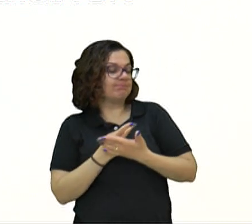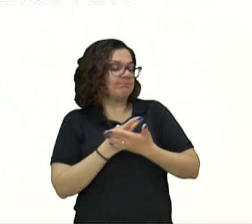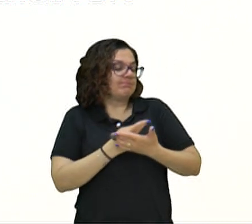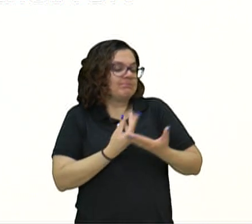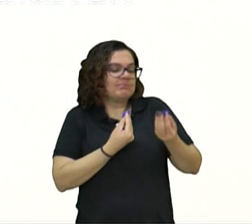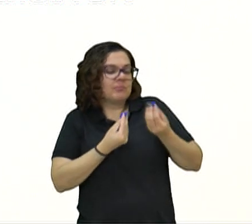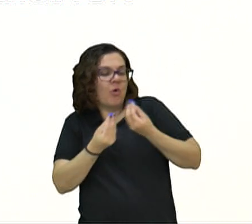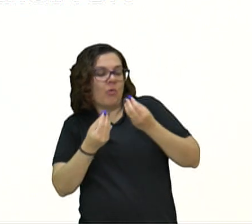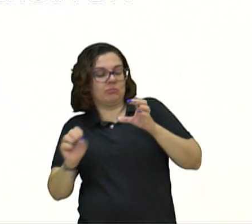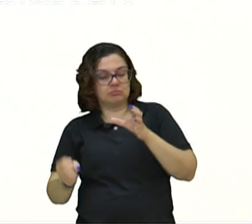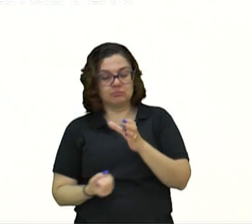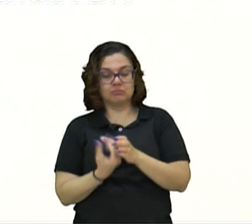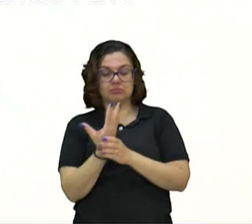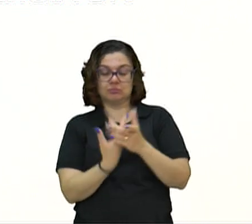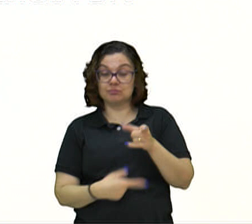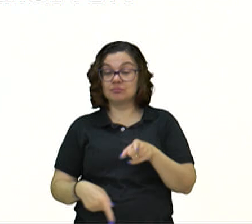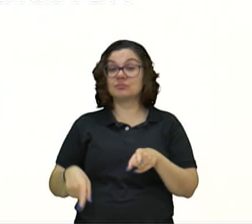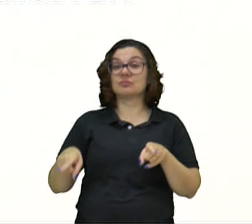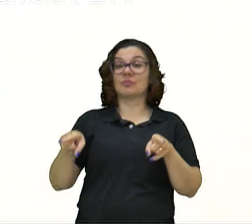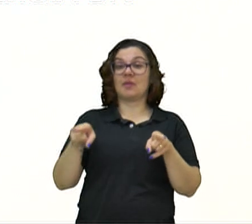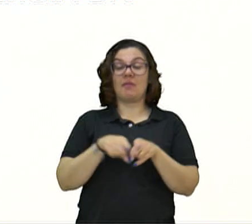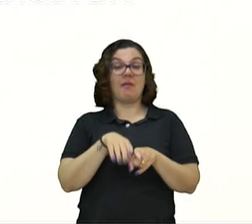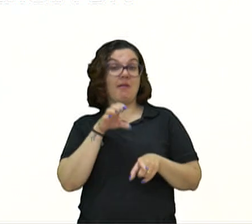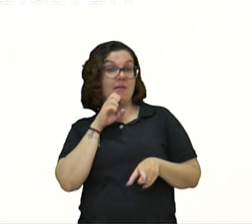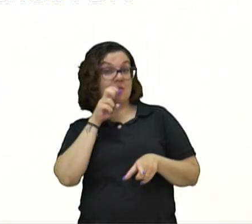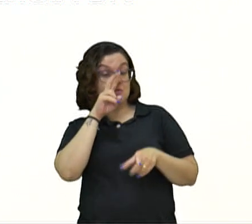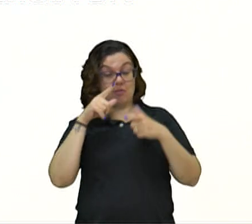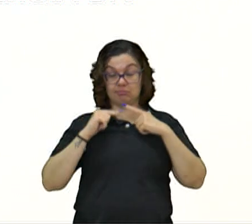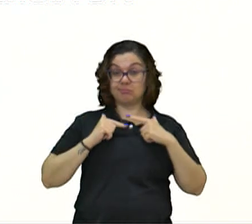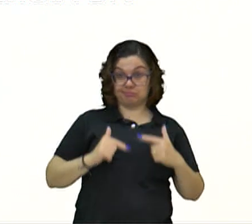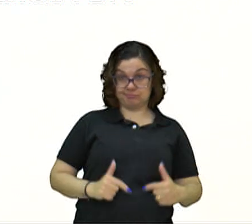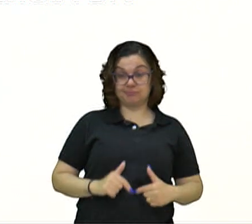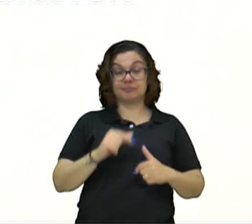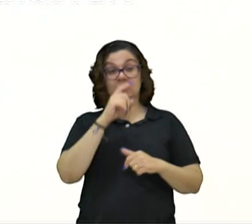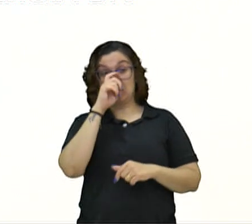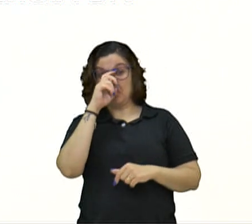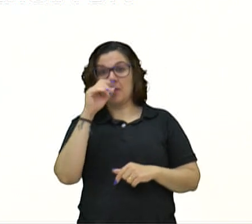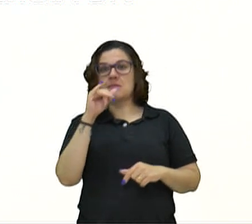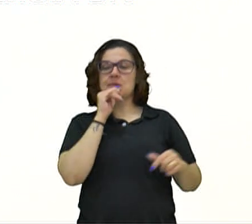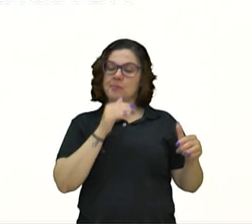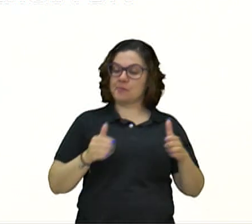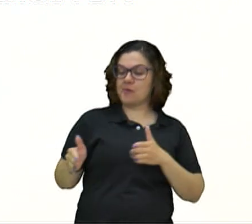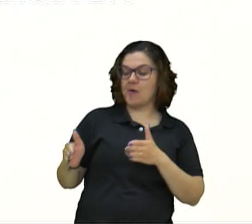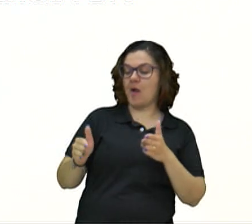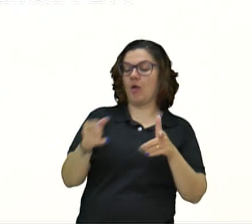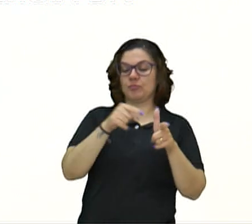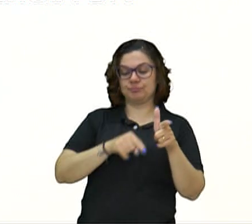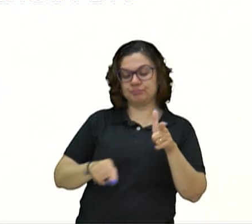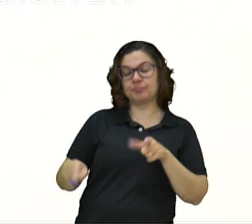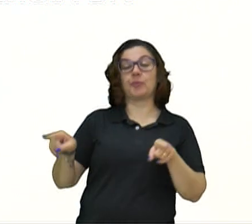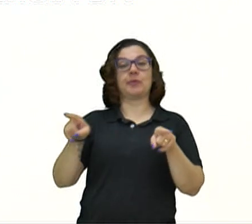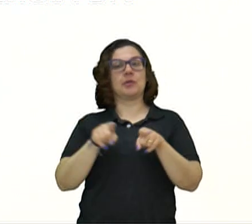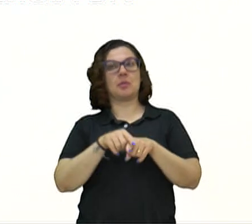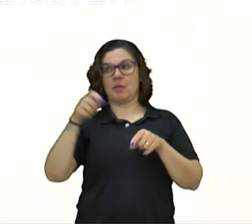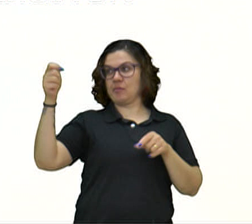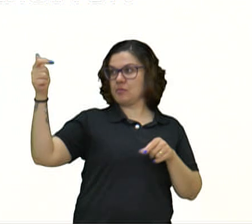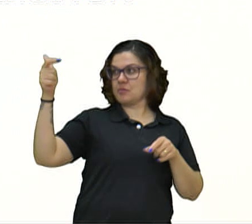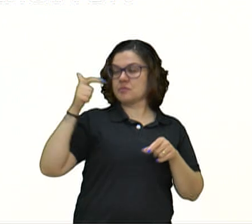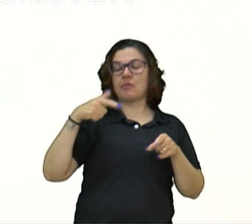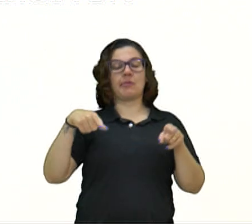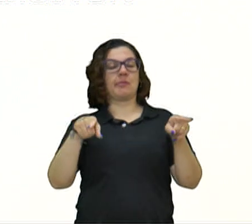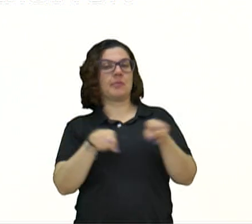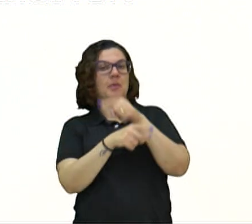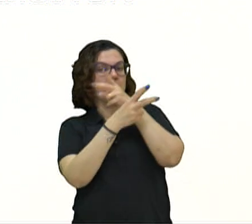as fontes renováveis as chamadas energias limpas com a energia hidrelétrica a eólica ea solar